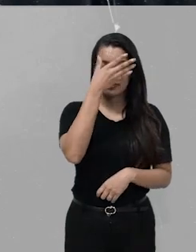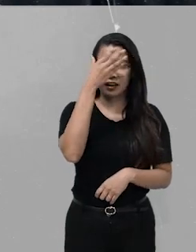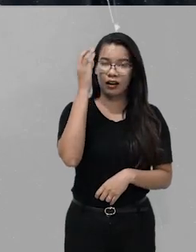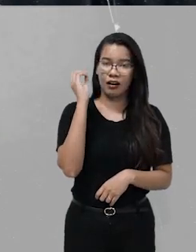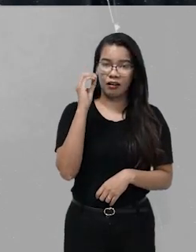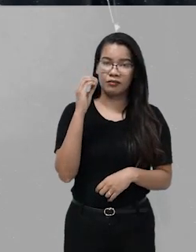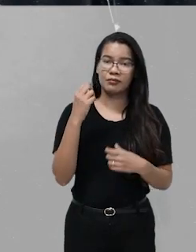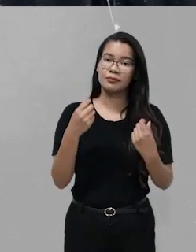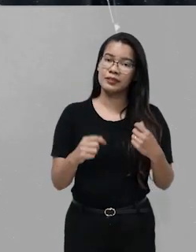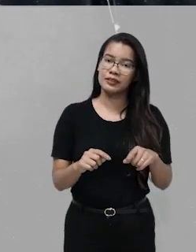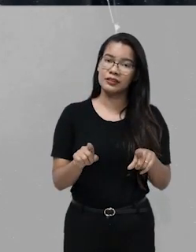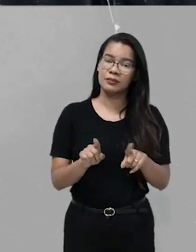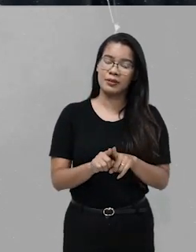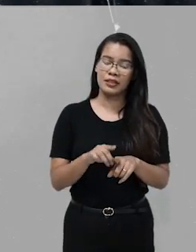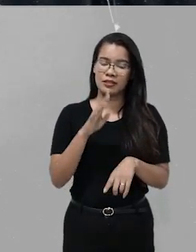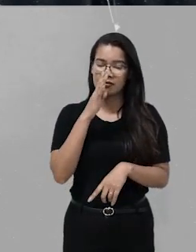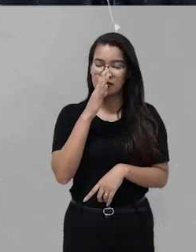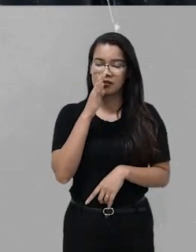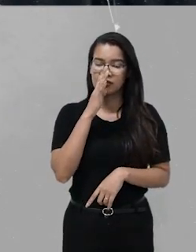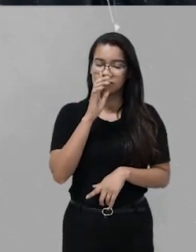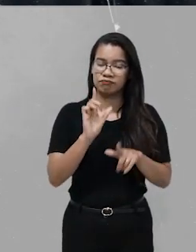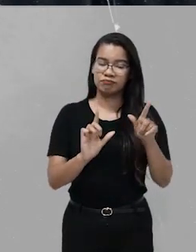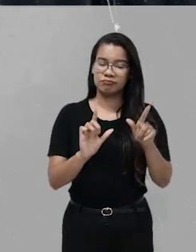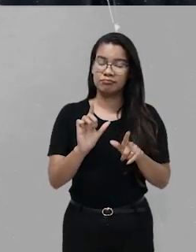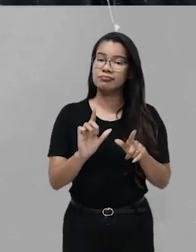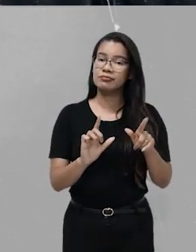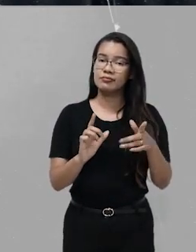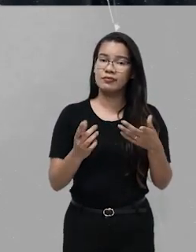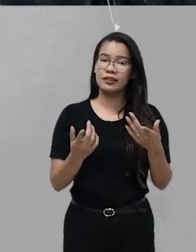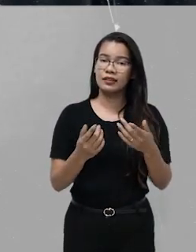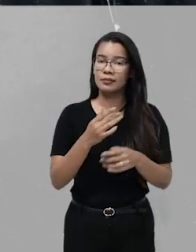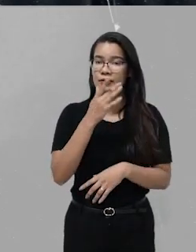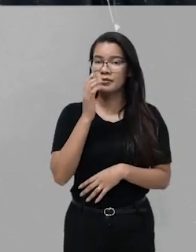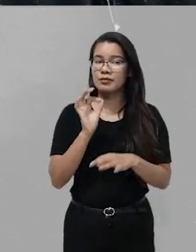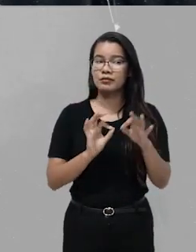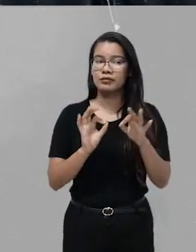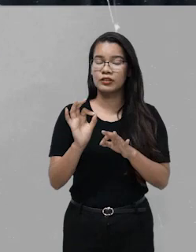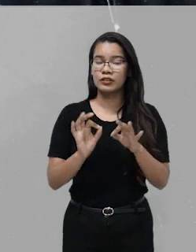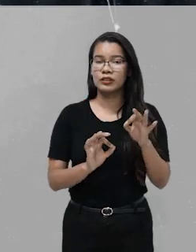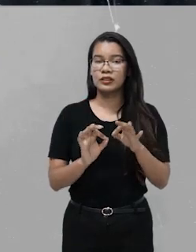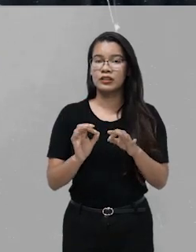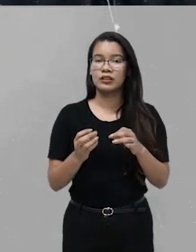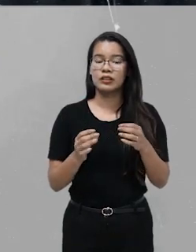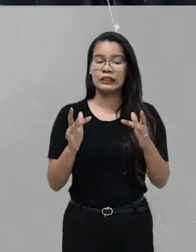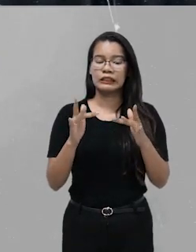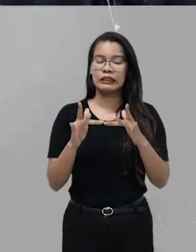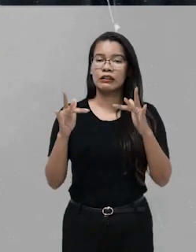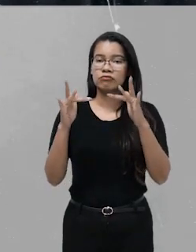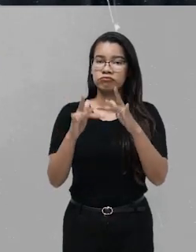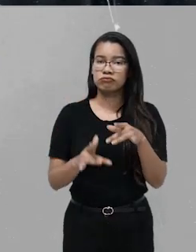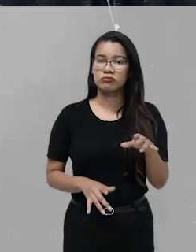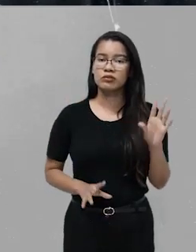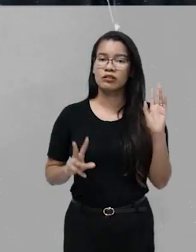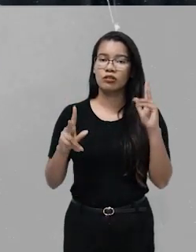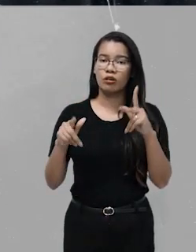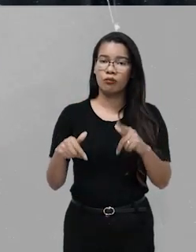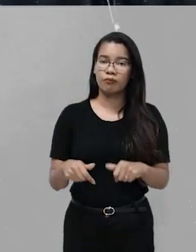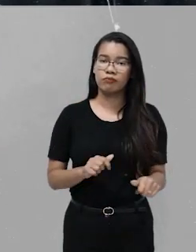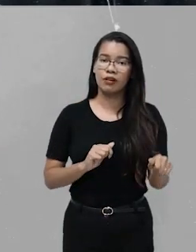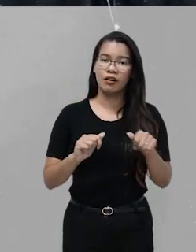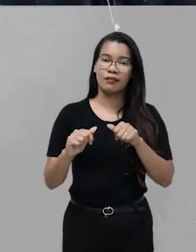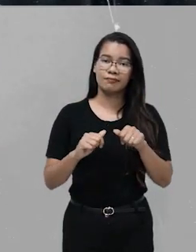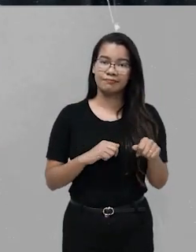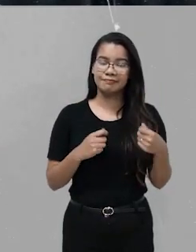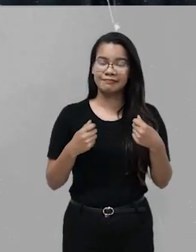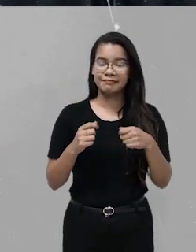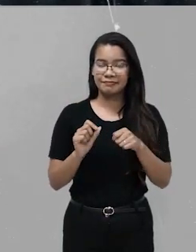mais? Preciso assistir aquela série que eu gosto. Aí você sabe, tem gente que vai organizando, vai elencando as atividades a serem desenvolvidas durante